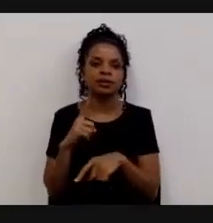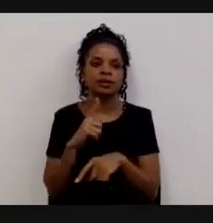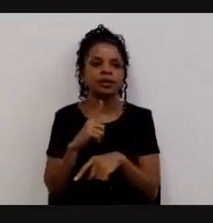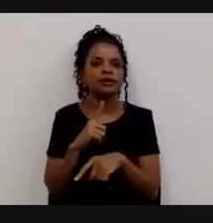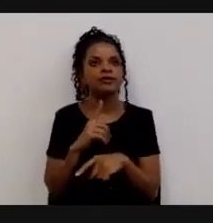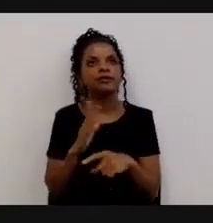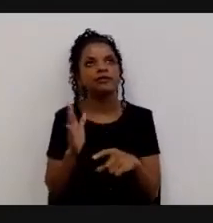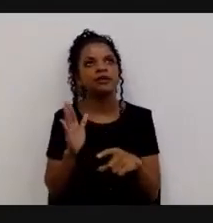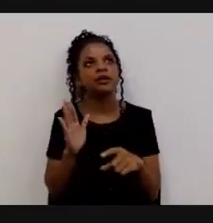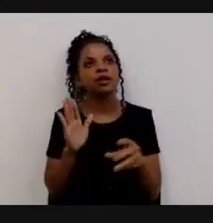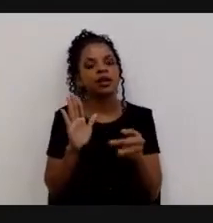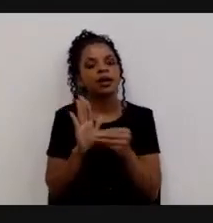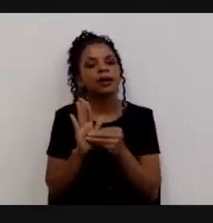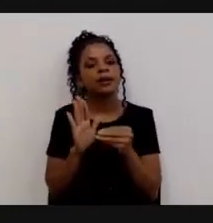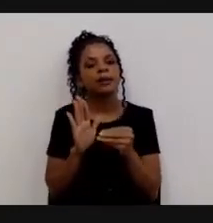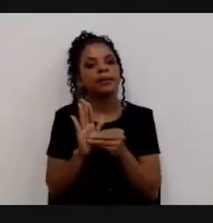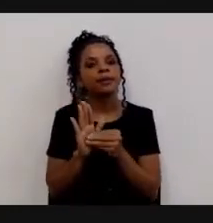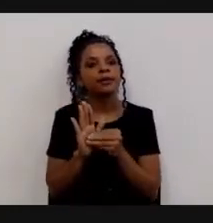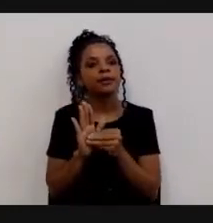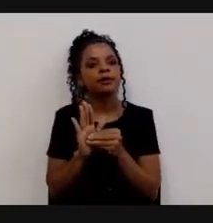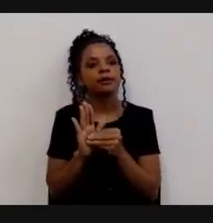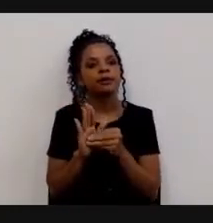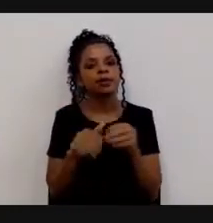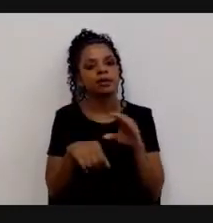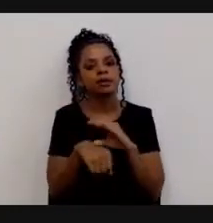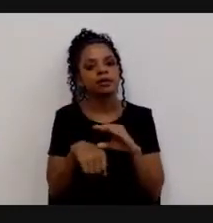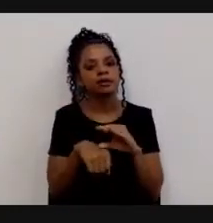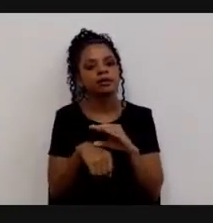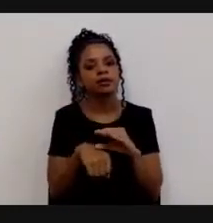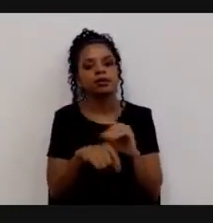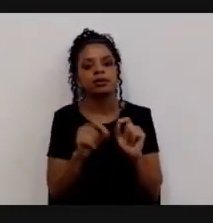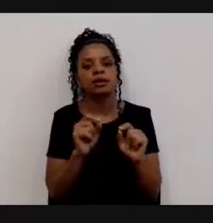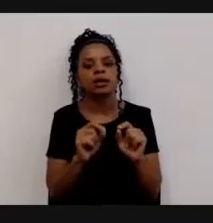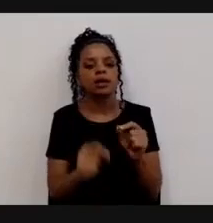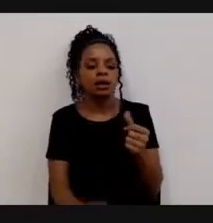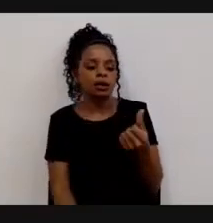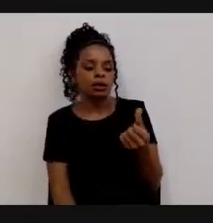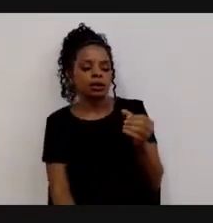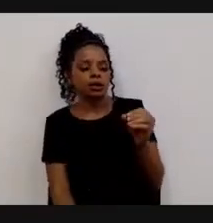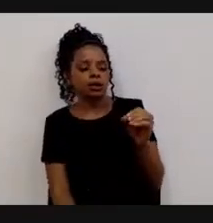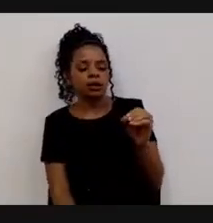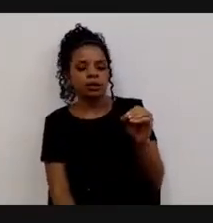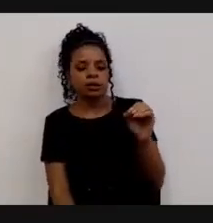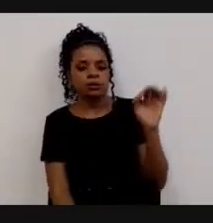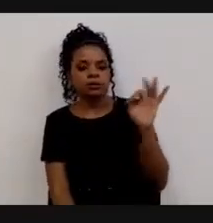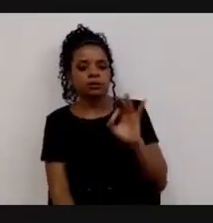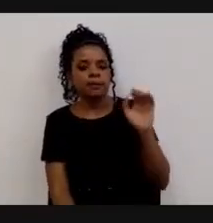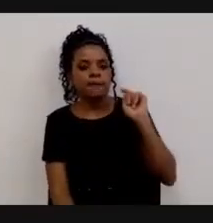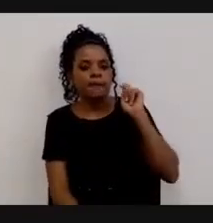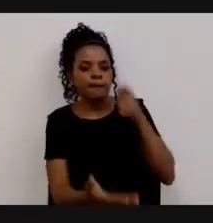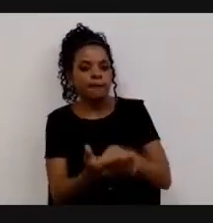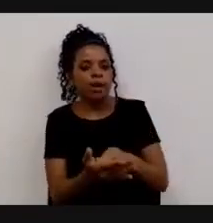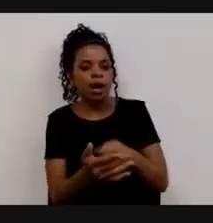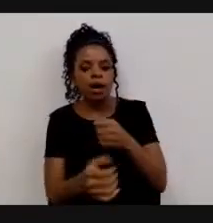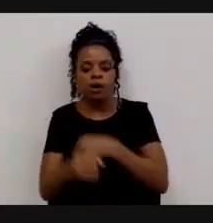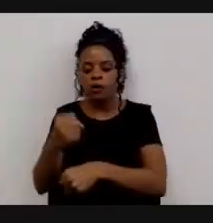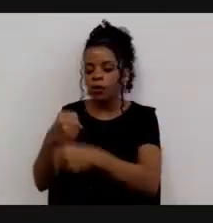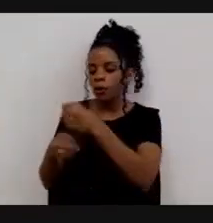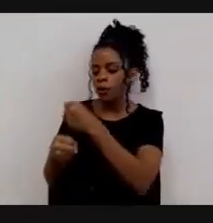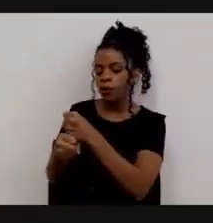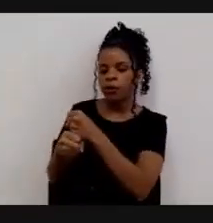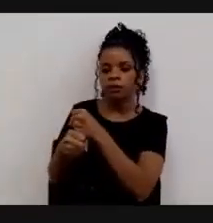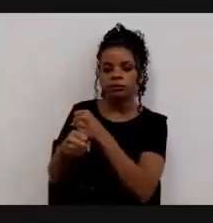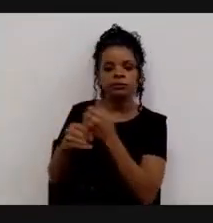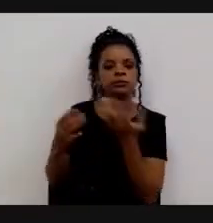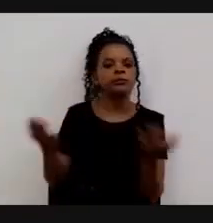emenda constitucional, acho que é o último artigo, de que 60% fossem pagas no ano anterior, mas não houve nenhuma